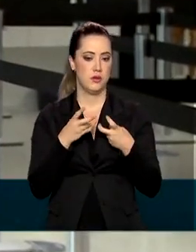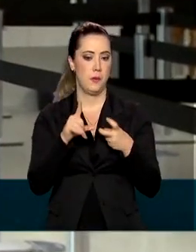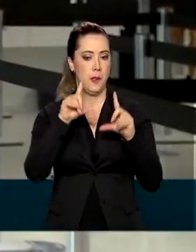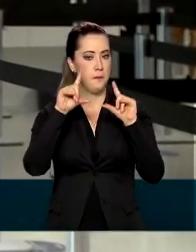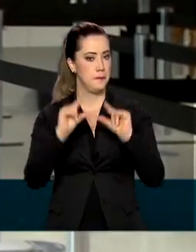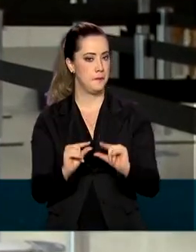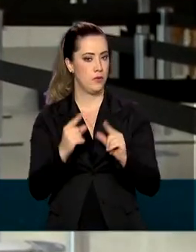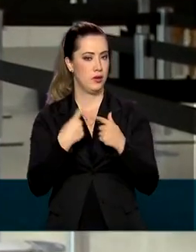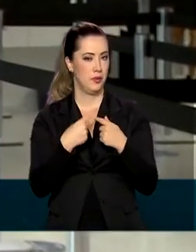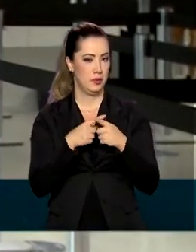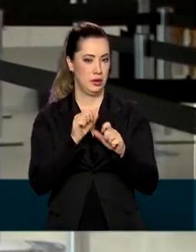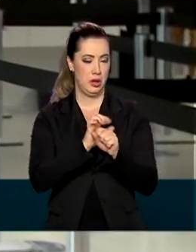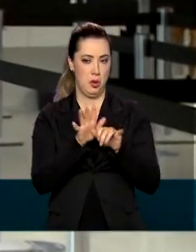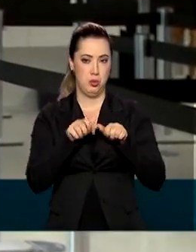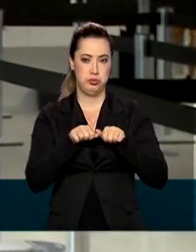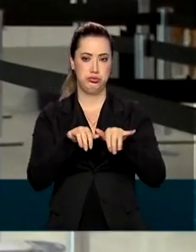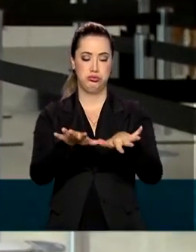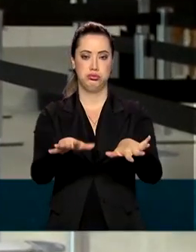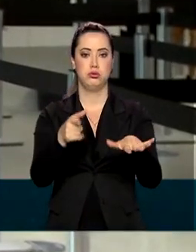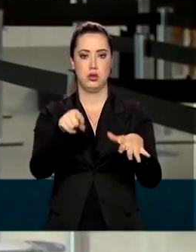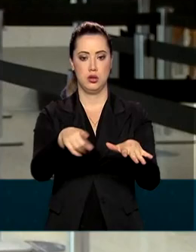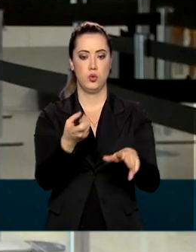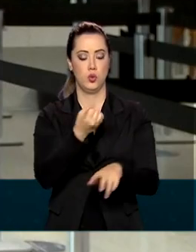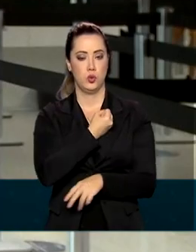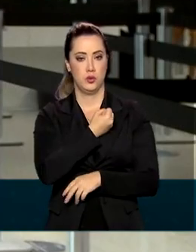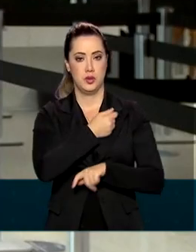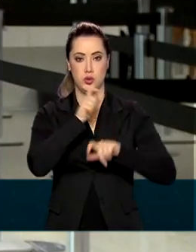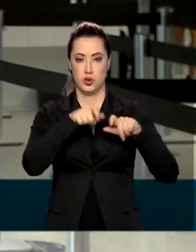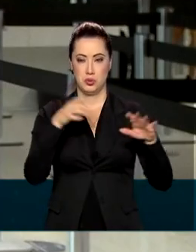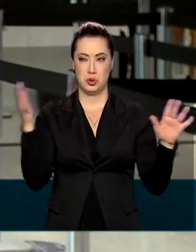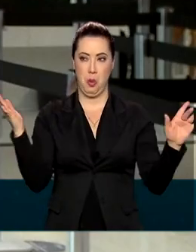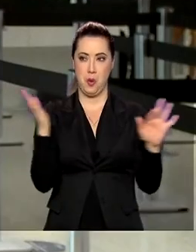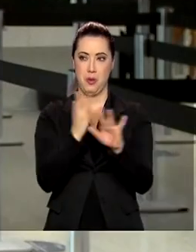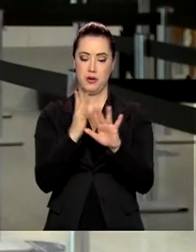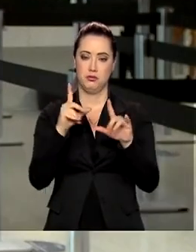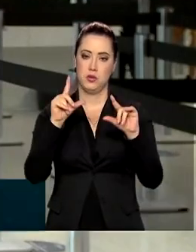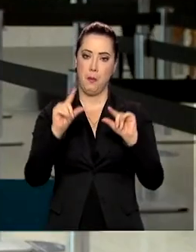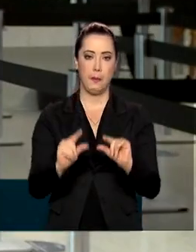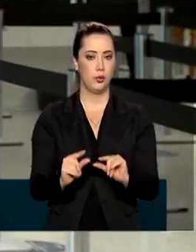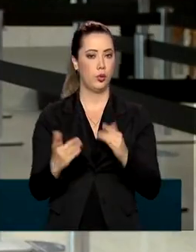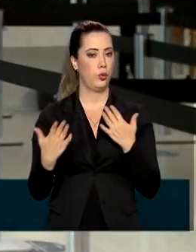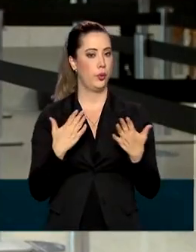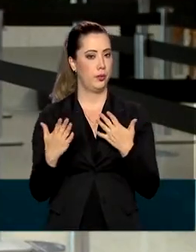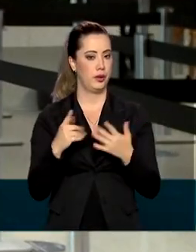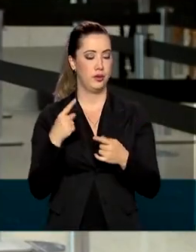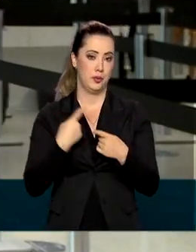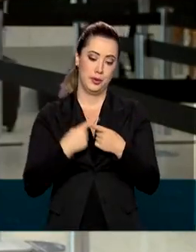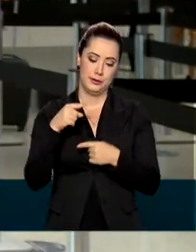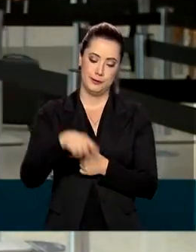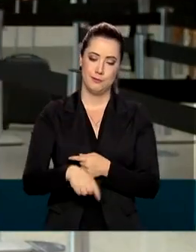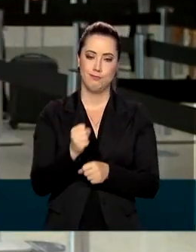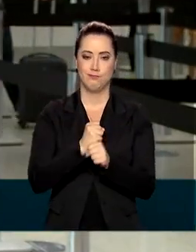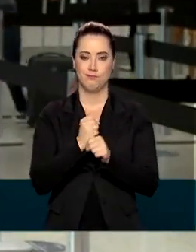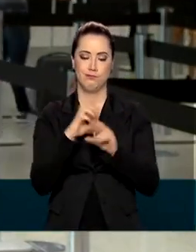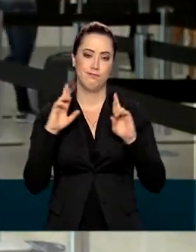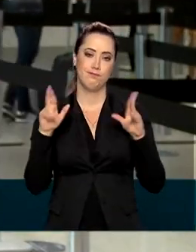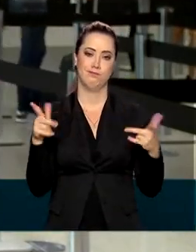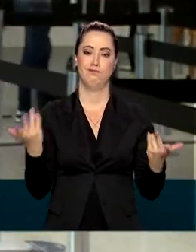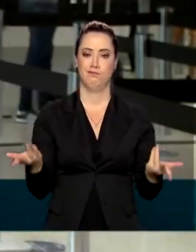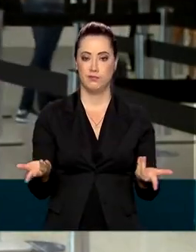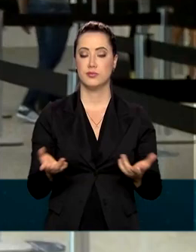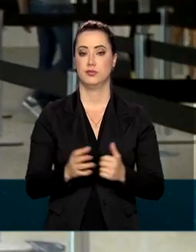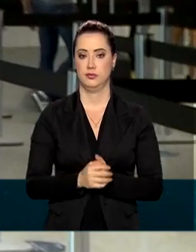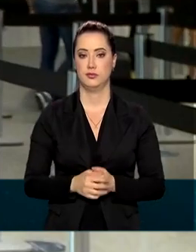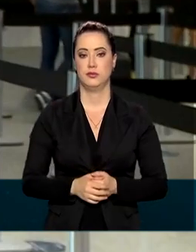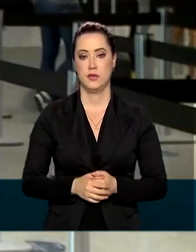pandemia o número de passageiros que circulam nos aeroportos esse ano é menor neste carnaval que é tão diferente a estimativa